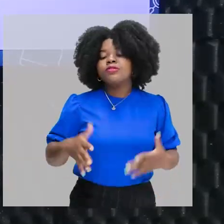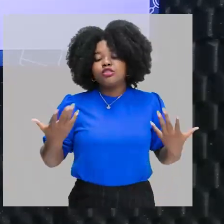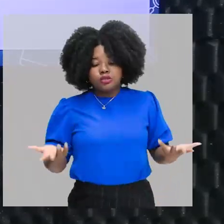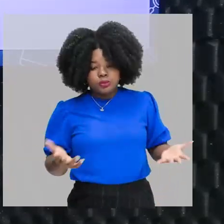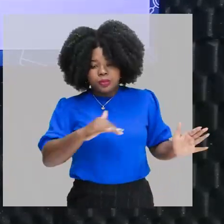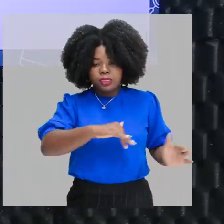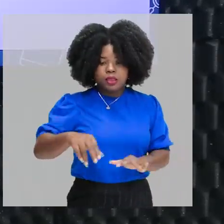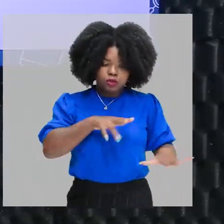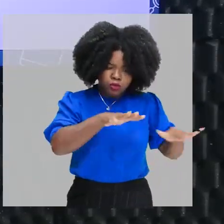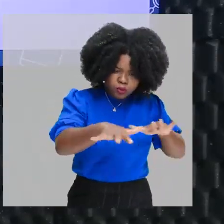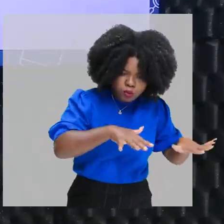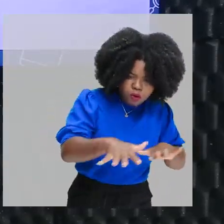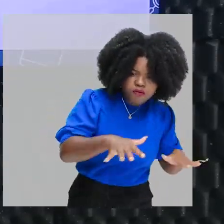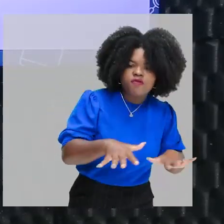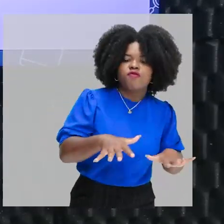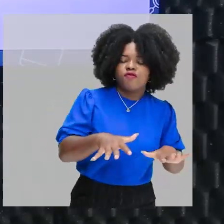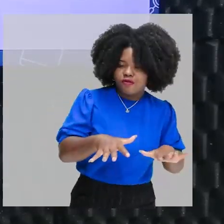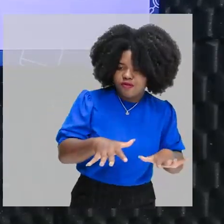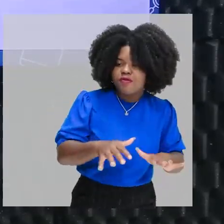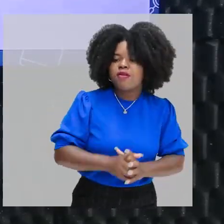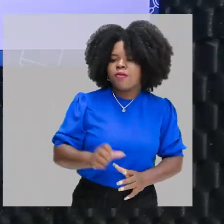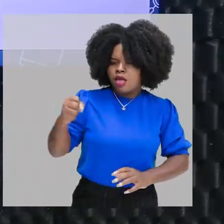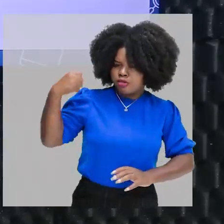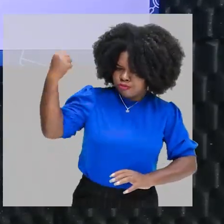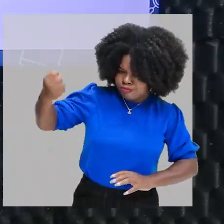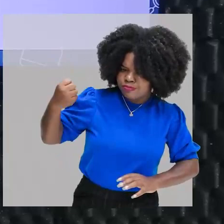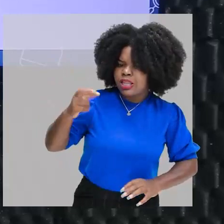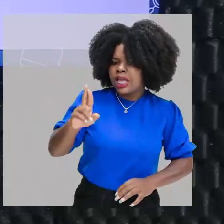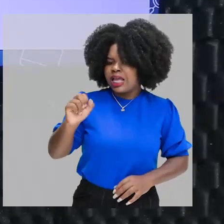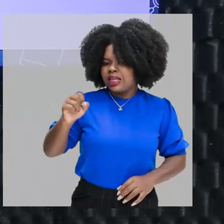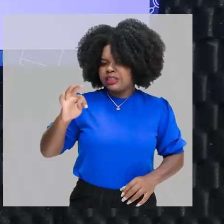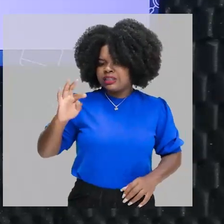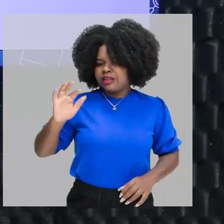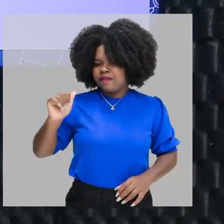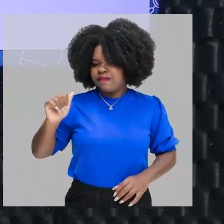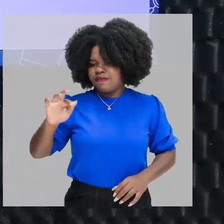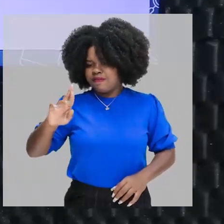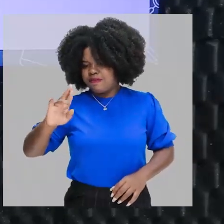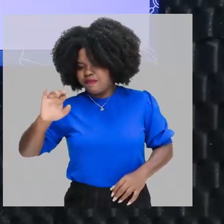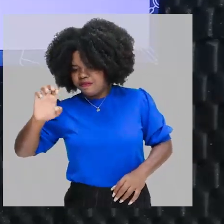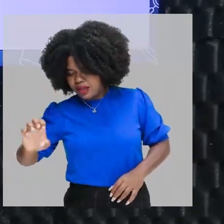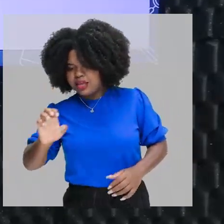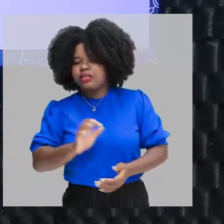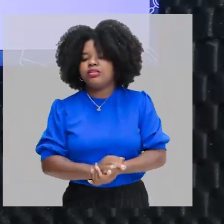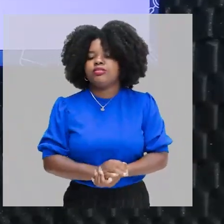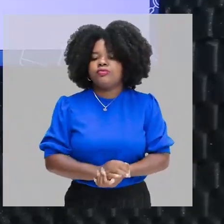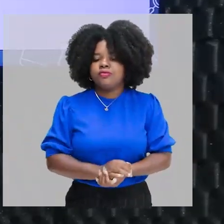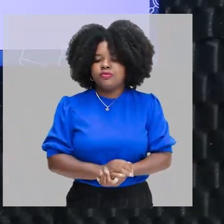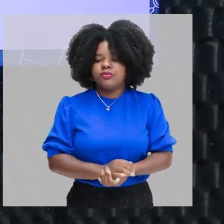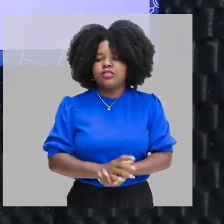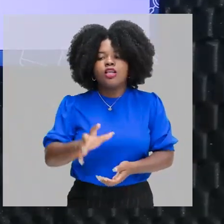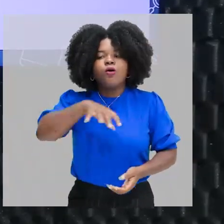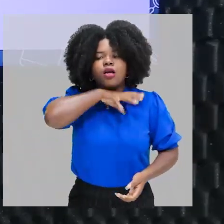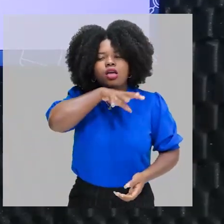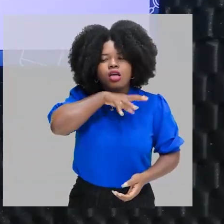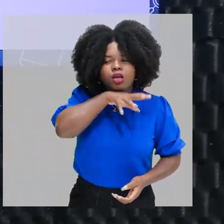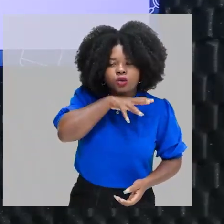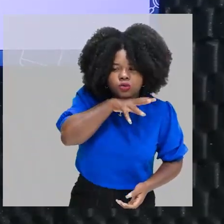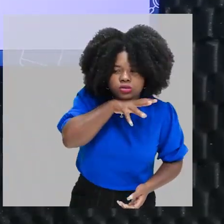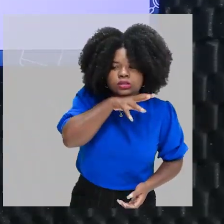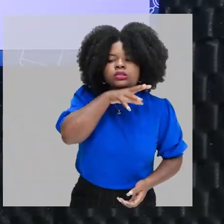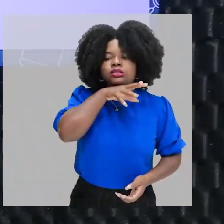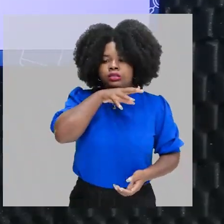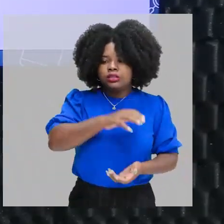Rastafari, ele faz referência ao Conquering Lion of Judah, ou seja, o leão conquistador de